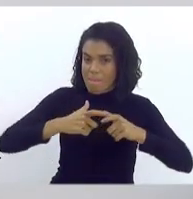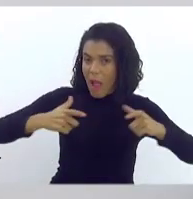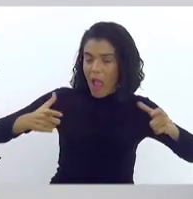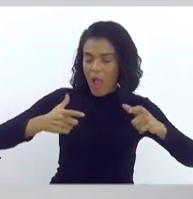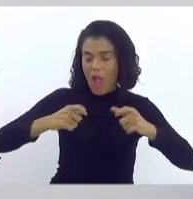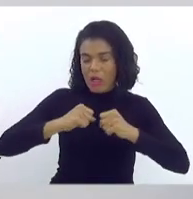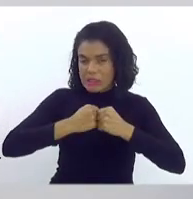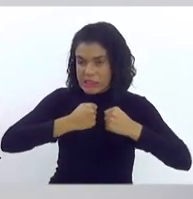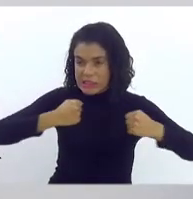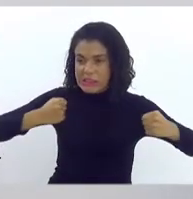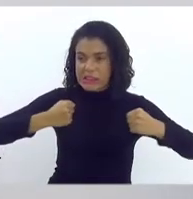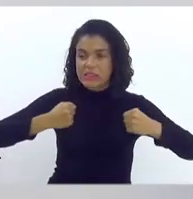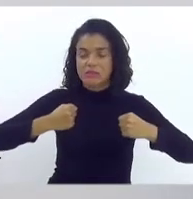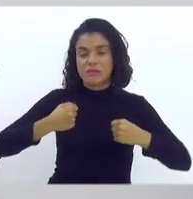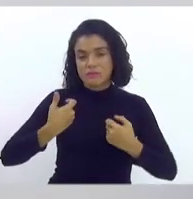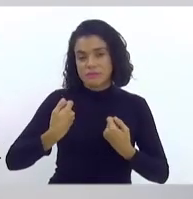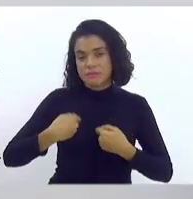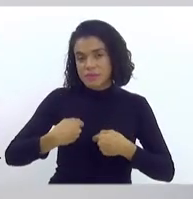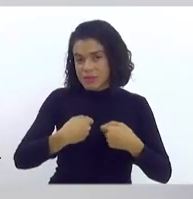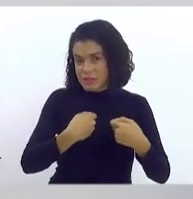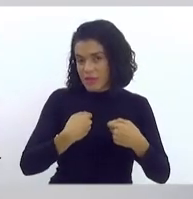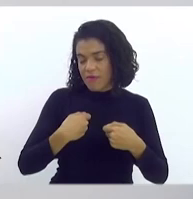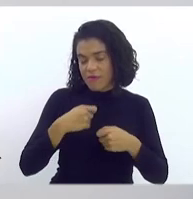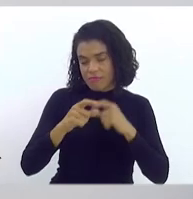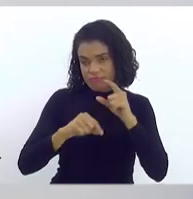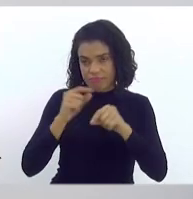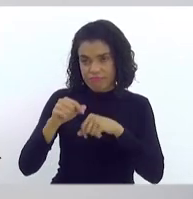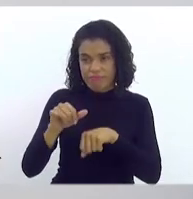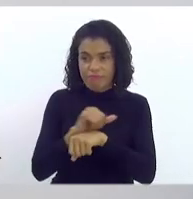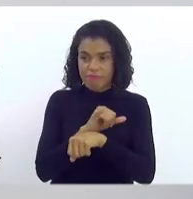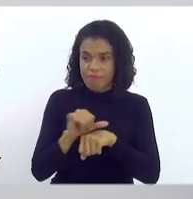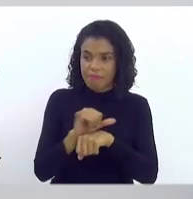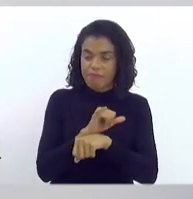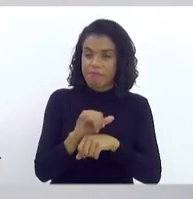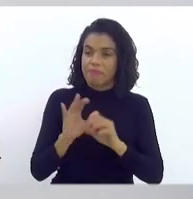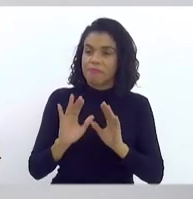autorizada essa alternativa. Mas,